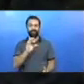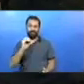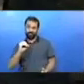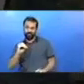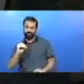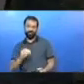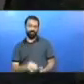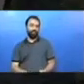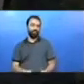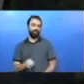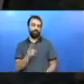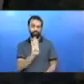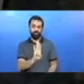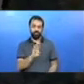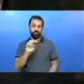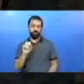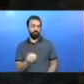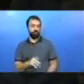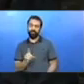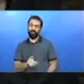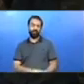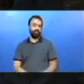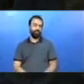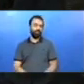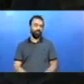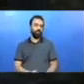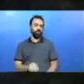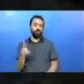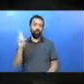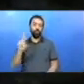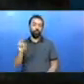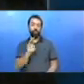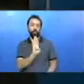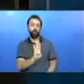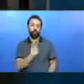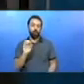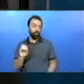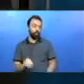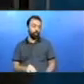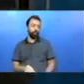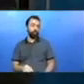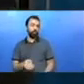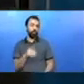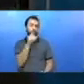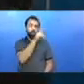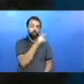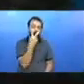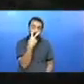bo. E B com U também não é, porque fica bu. Então, nós usamos bo. Então, vamos lá nas nossas palavrinhas, nas partes das